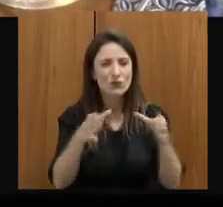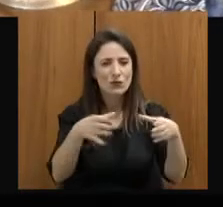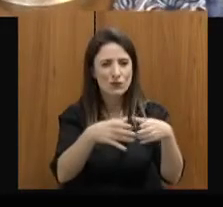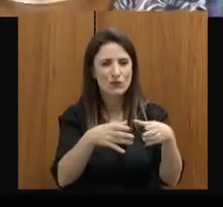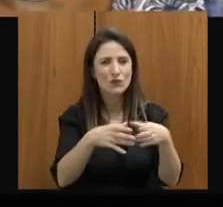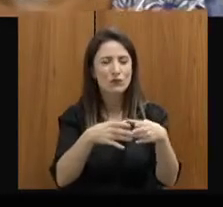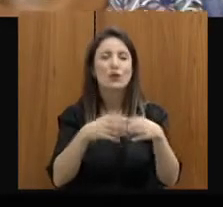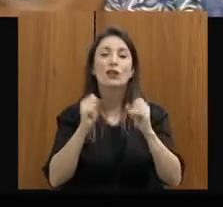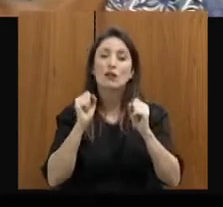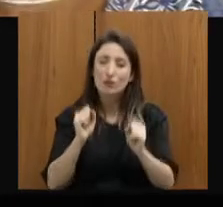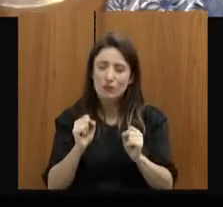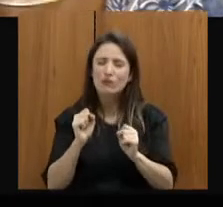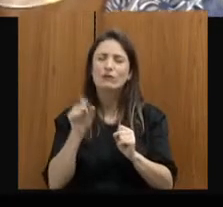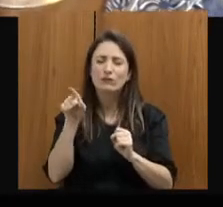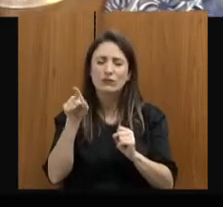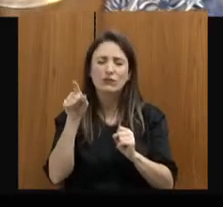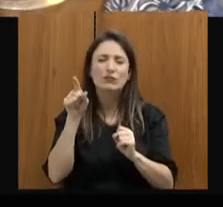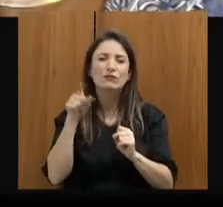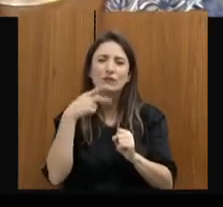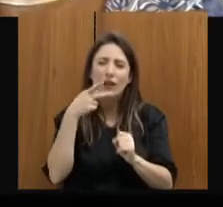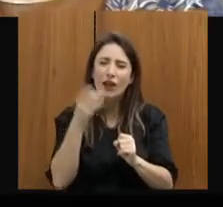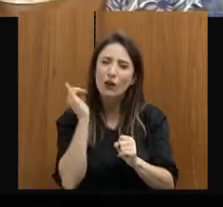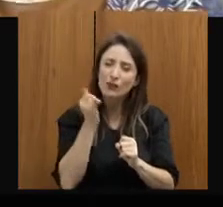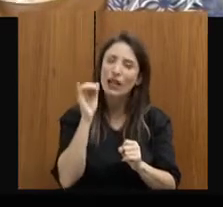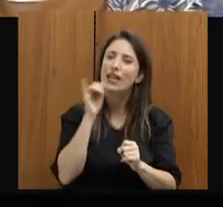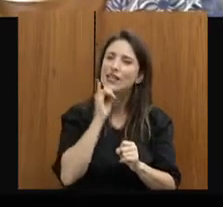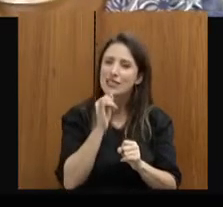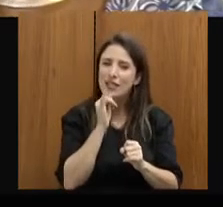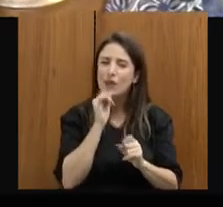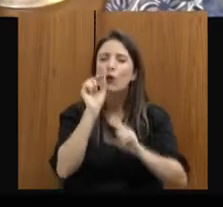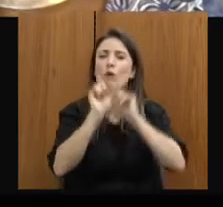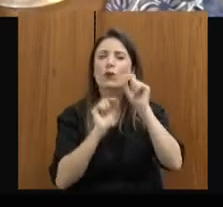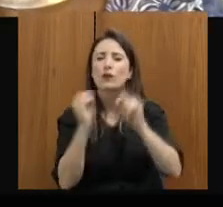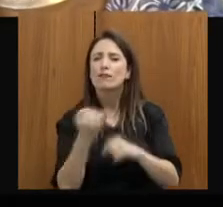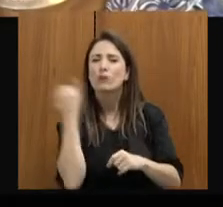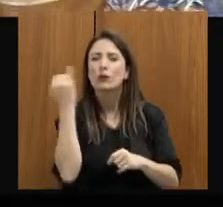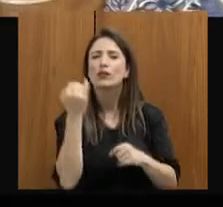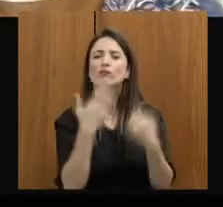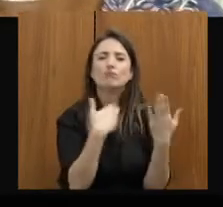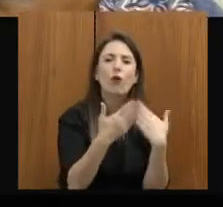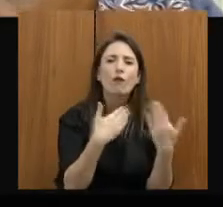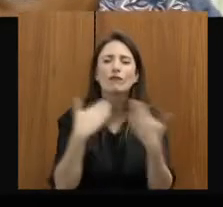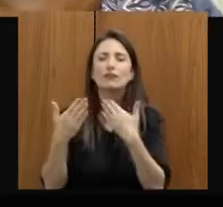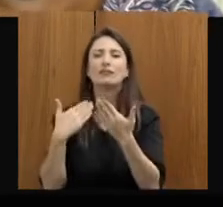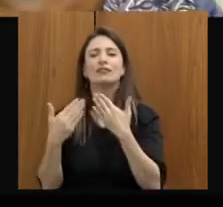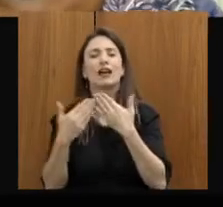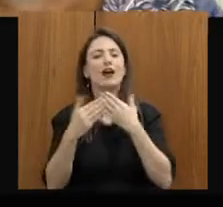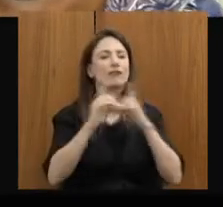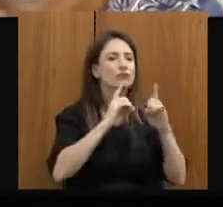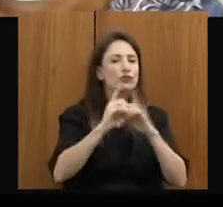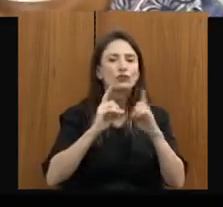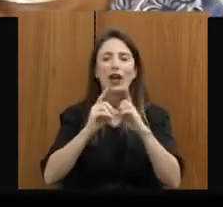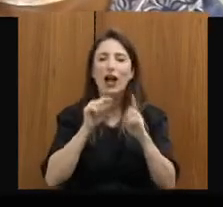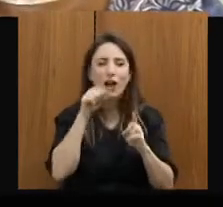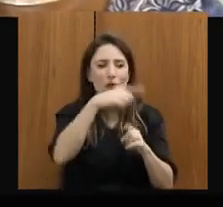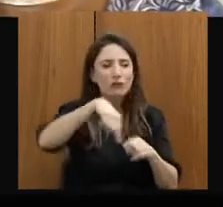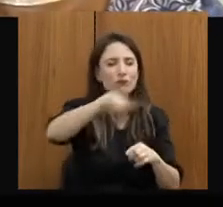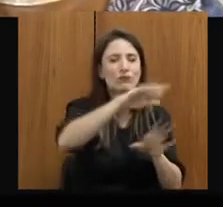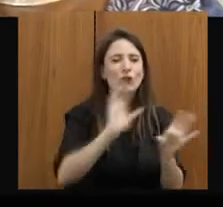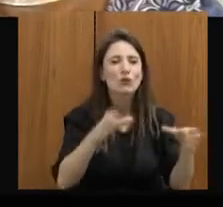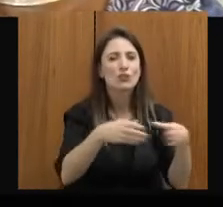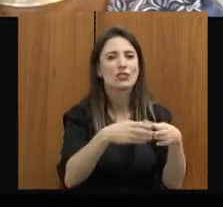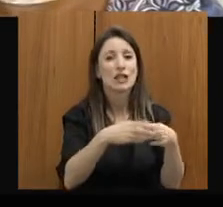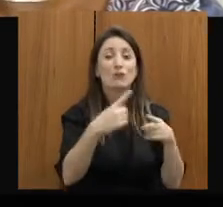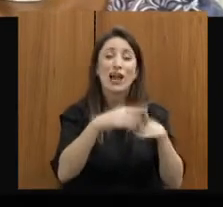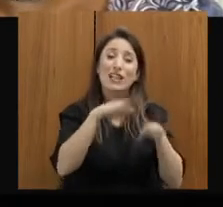o que dialogar com essas comunidades o que dialogar com essas lideranças porque muitas vezes é essas comunidades